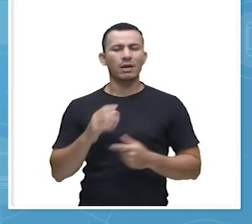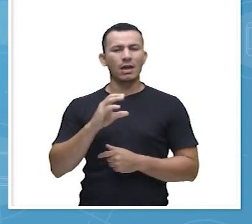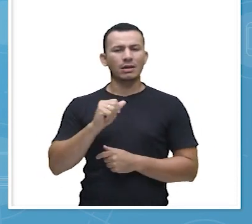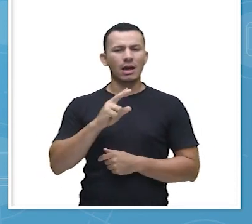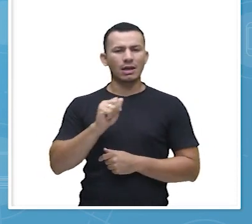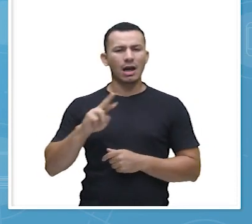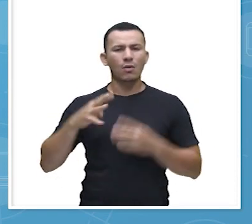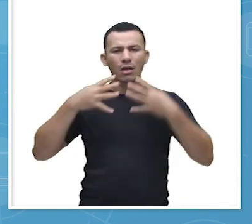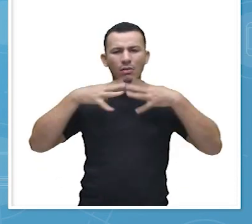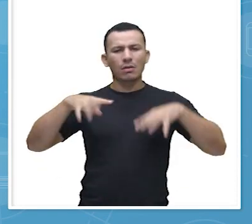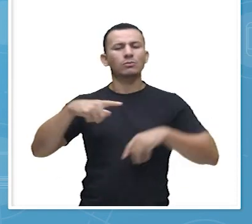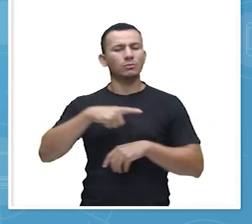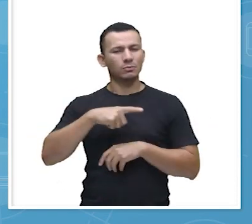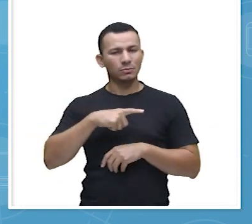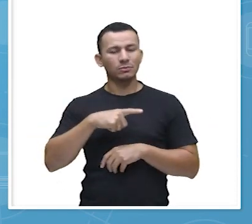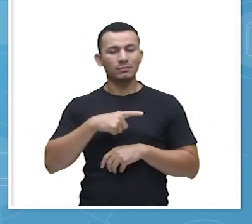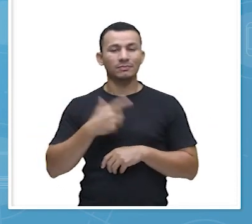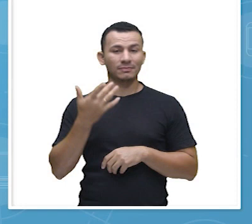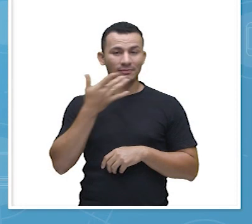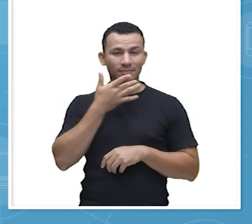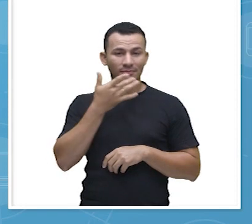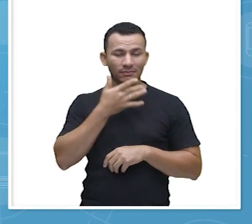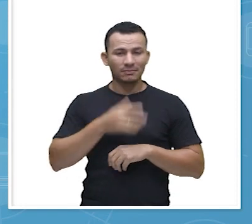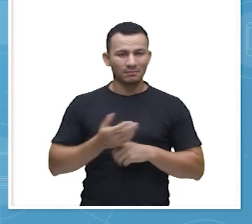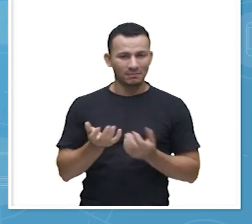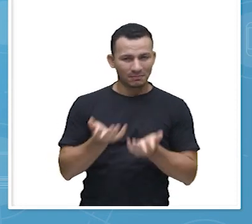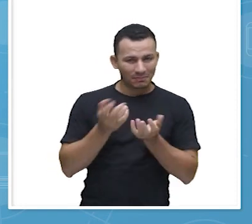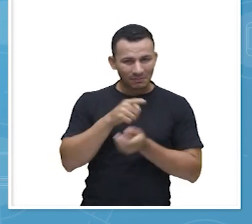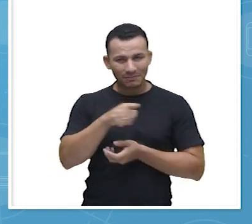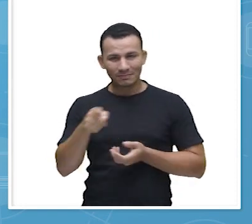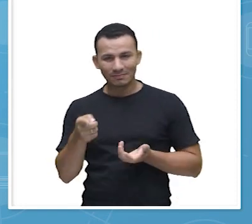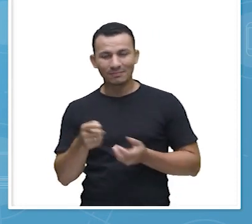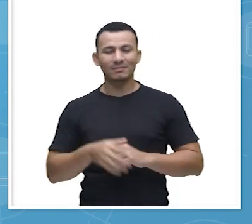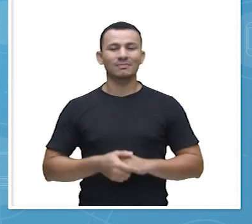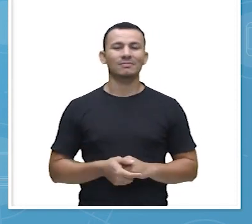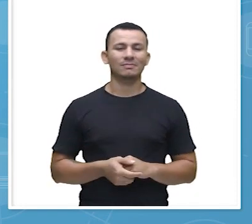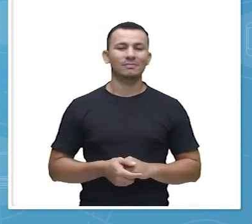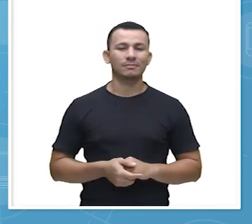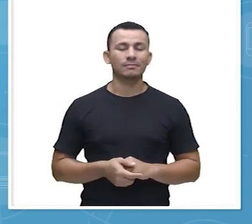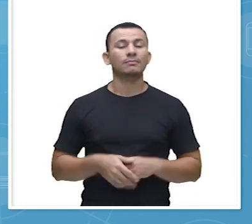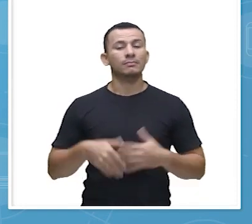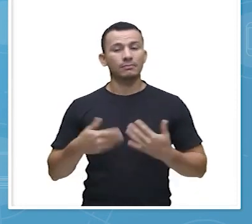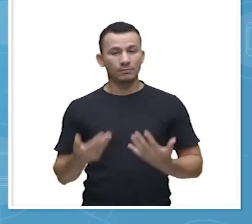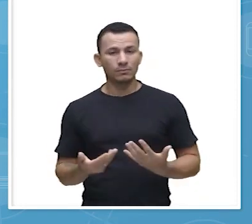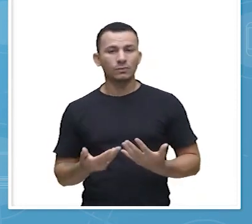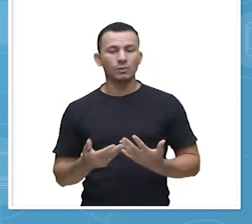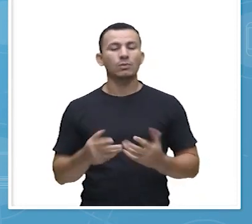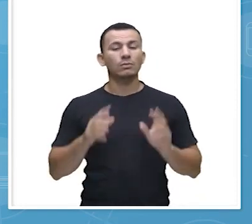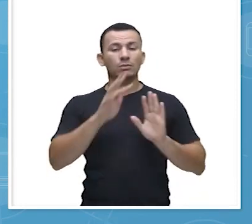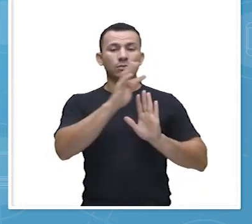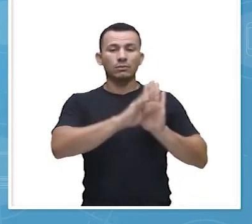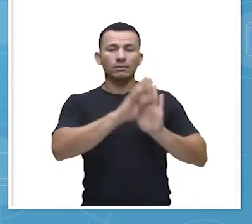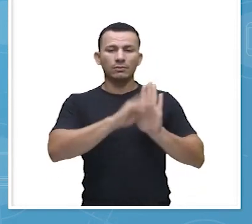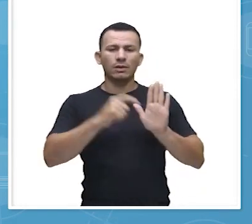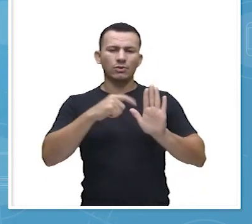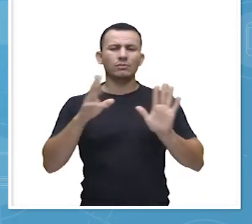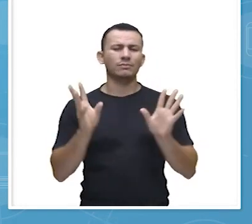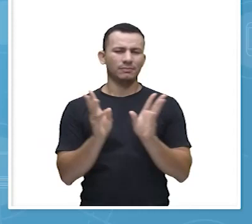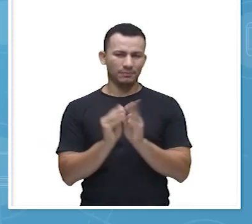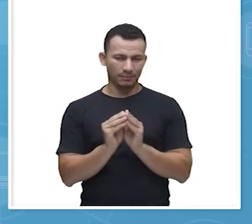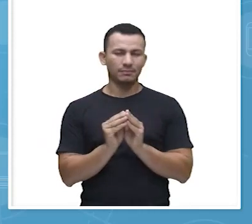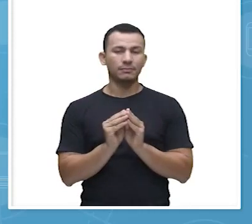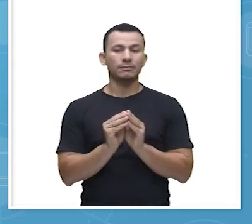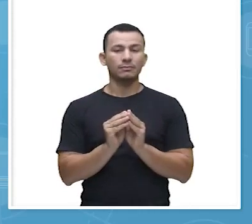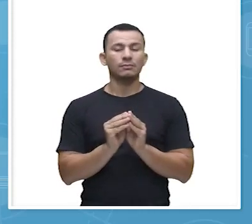cacau. Eu fiquei com vontade de comer. E vocês, querem experimentar? Exatamente isso. Esse texto aqui, tão breve e tão